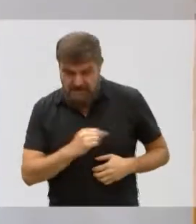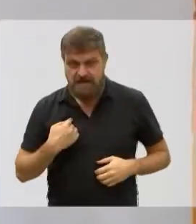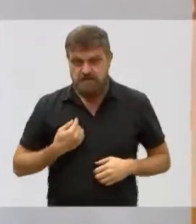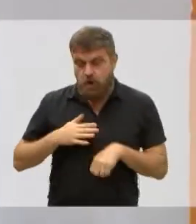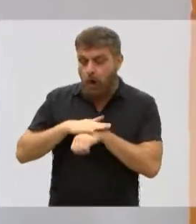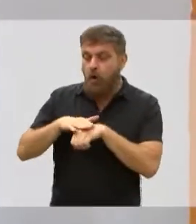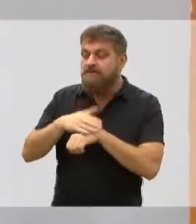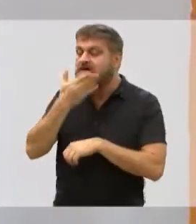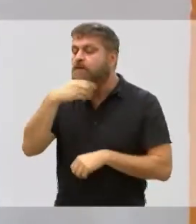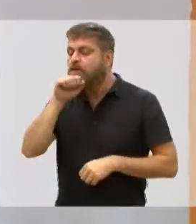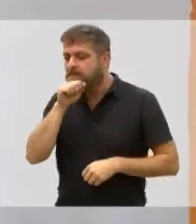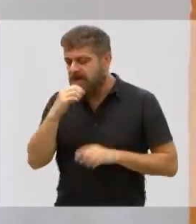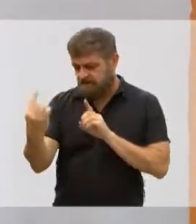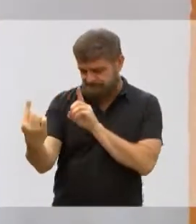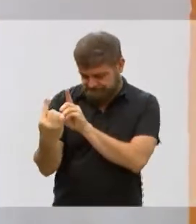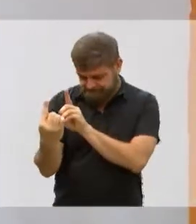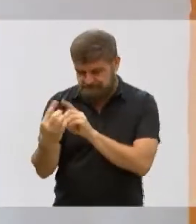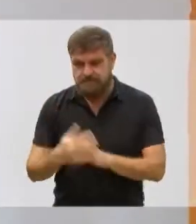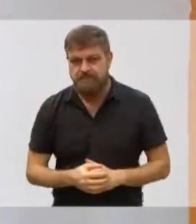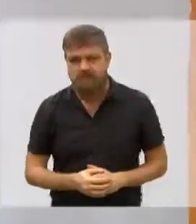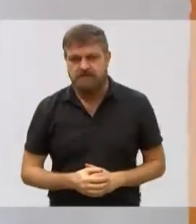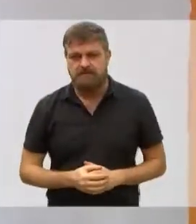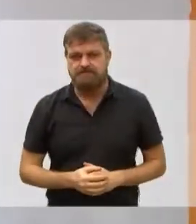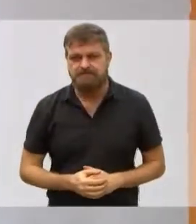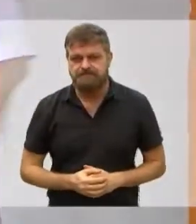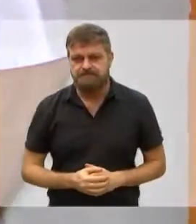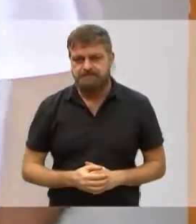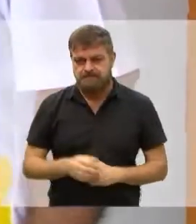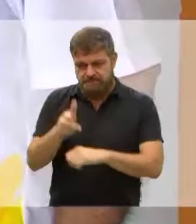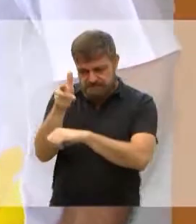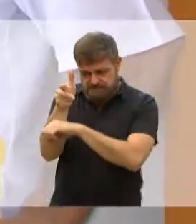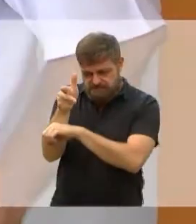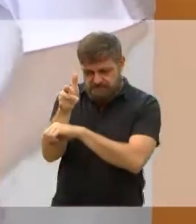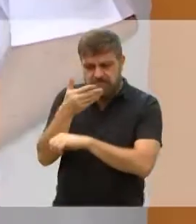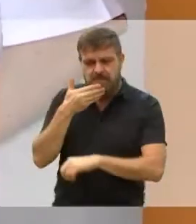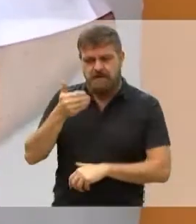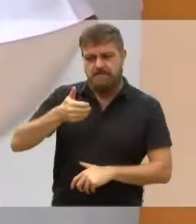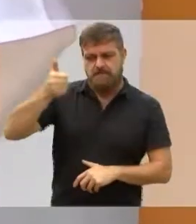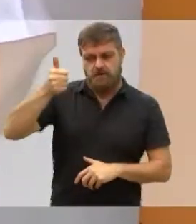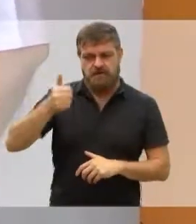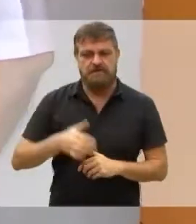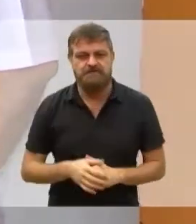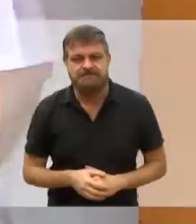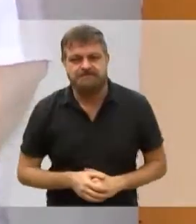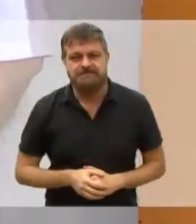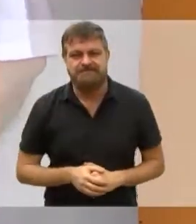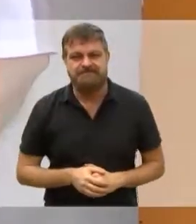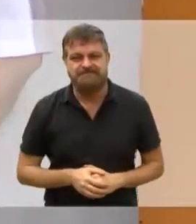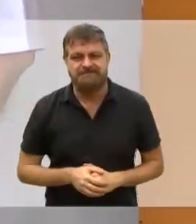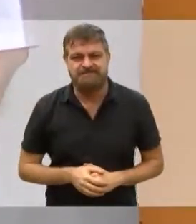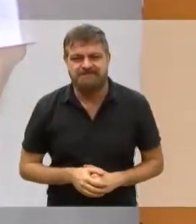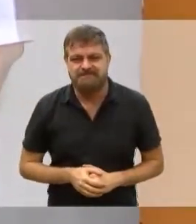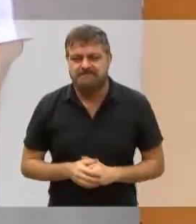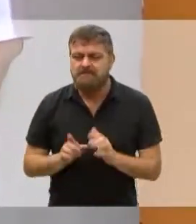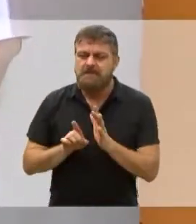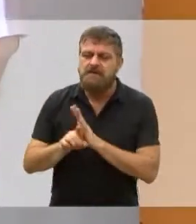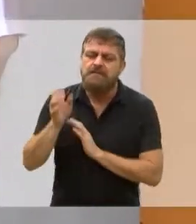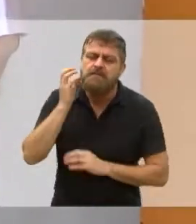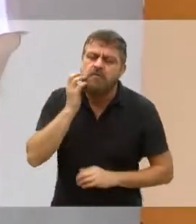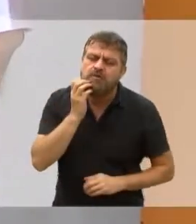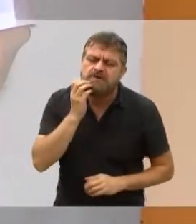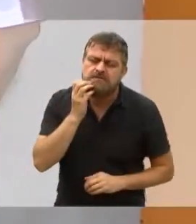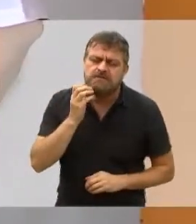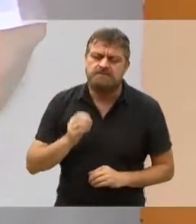assim eu consigo conversar com o papai. Vira só um pouquinho para cá, Maurício. Isso, assim, ó, fica melhor assim. Maurício, eu gostaria que